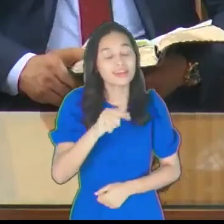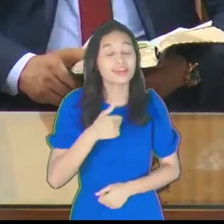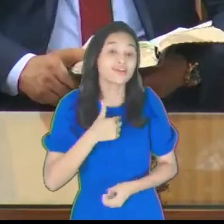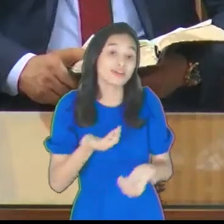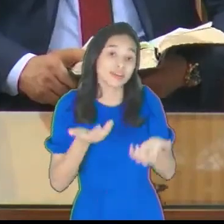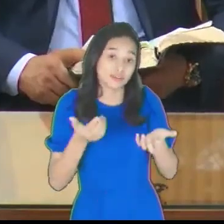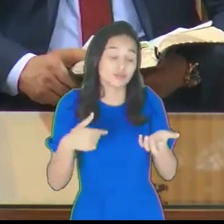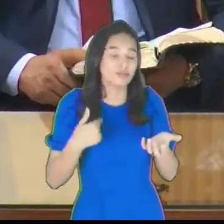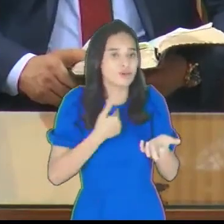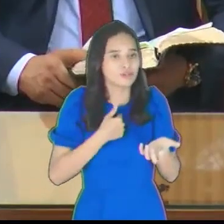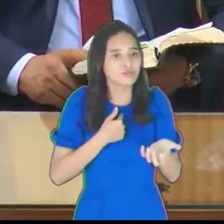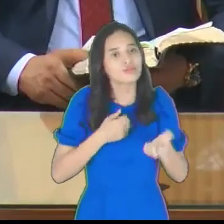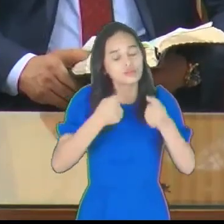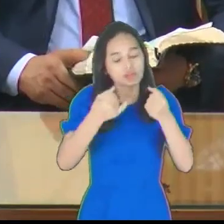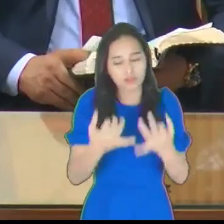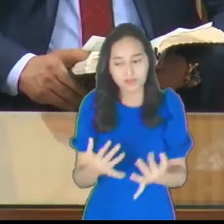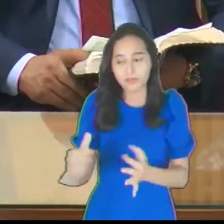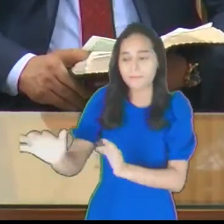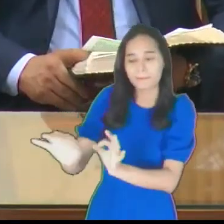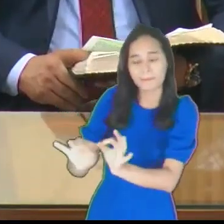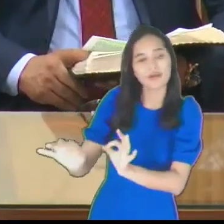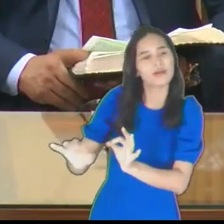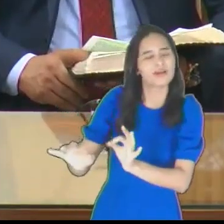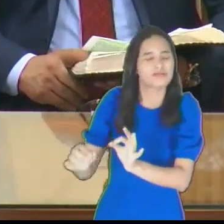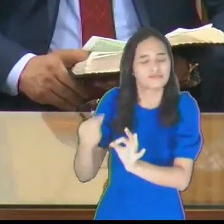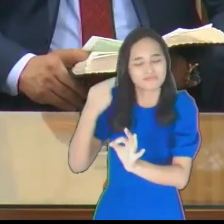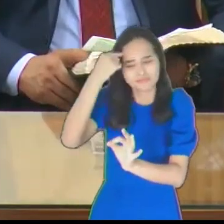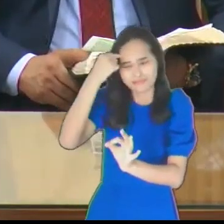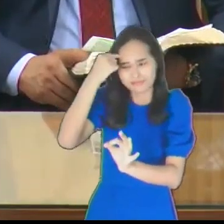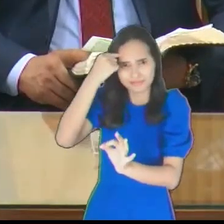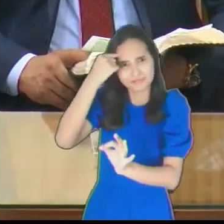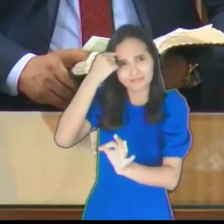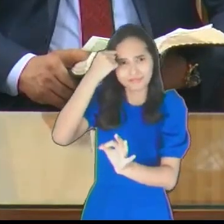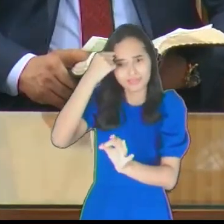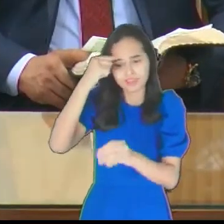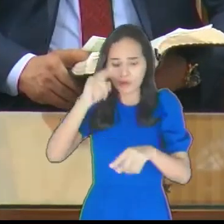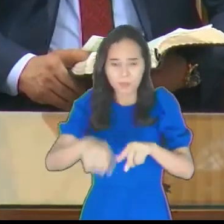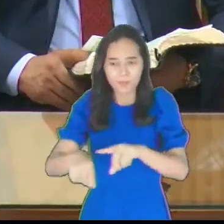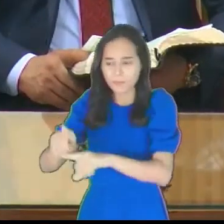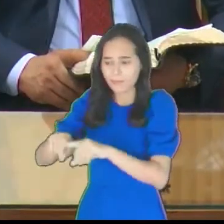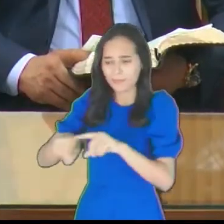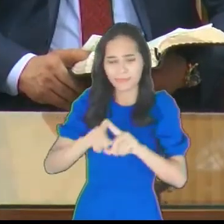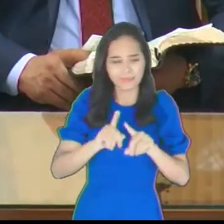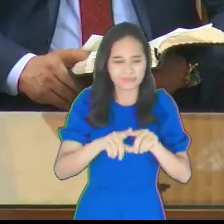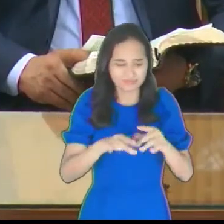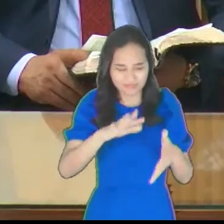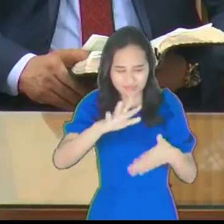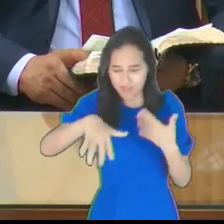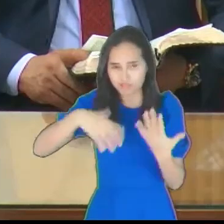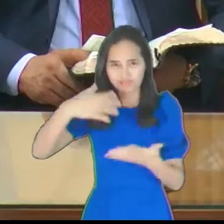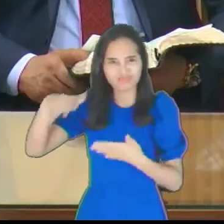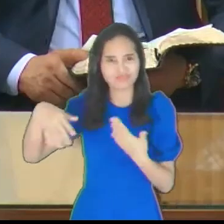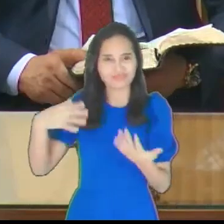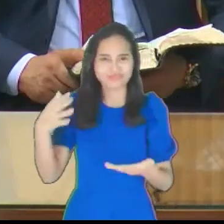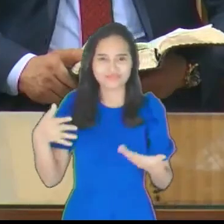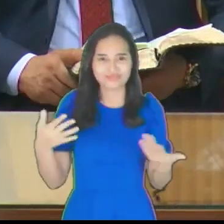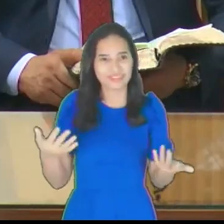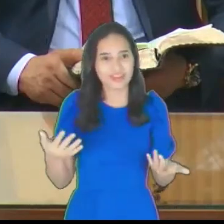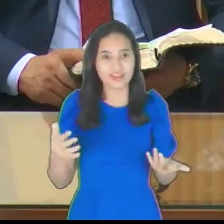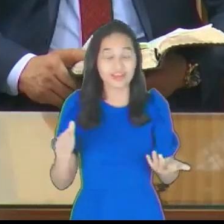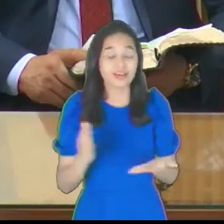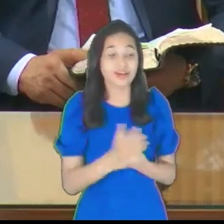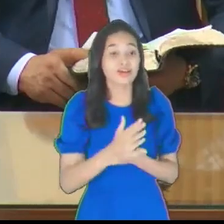diz põe em ordem a casa, a impressão que dá é que as mobílias estavam desarrumadas, é que alguma